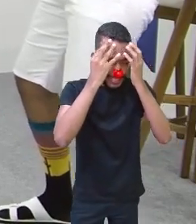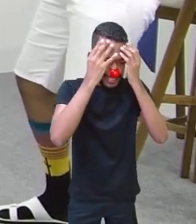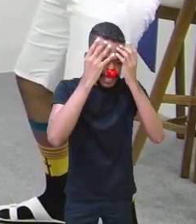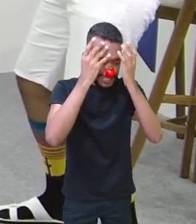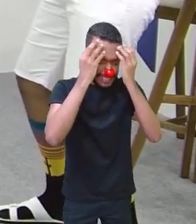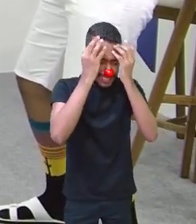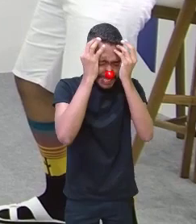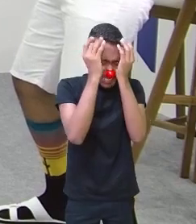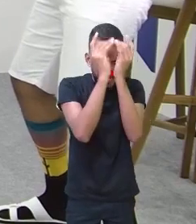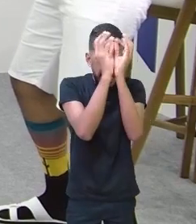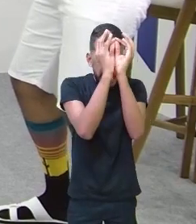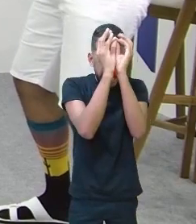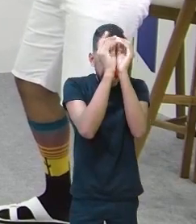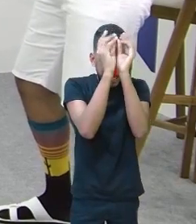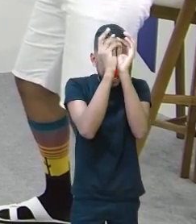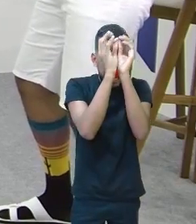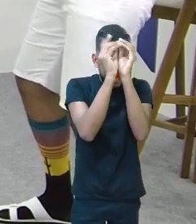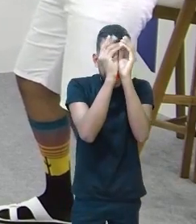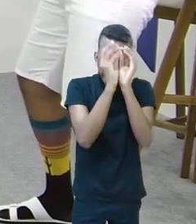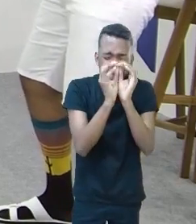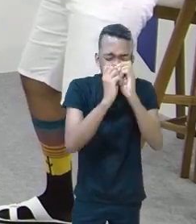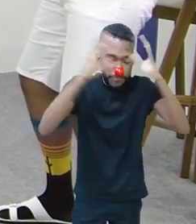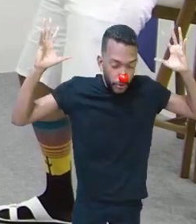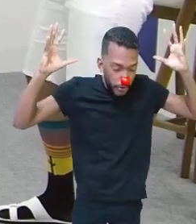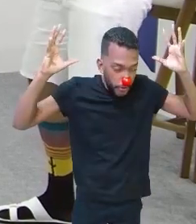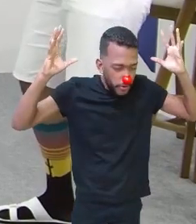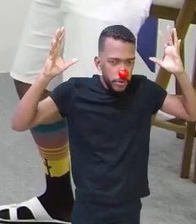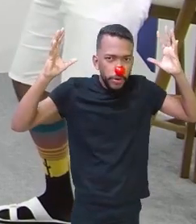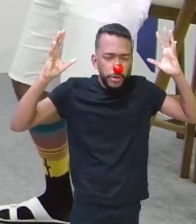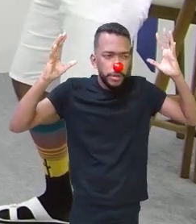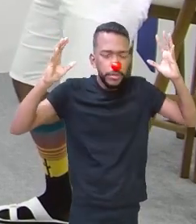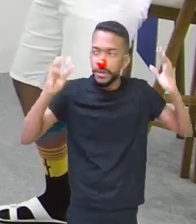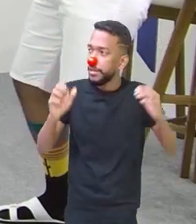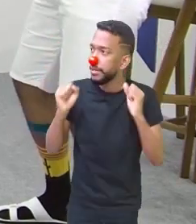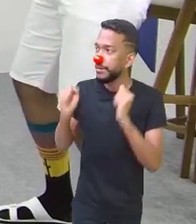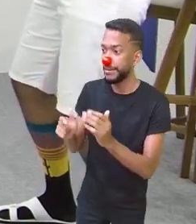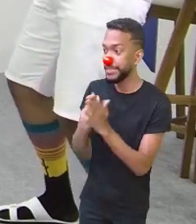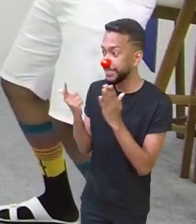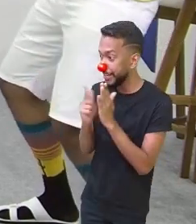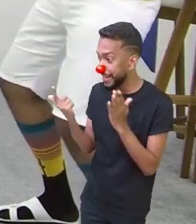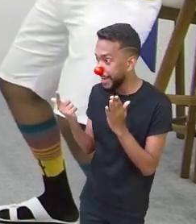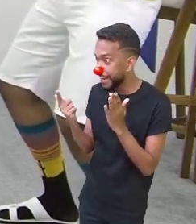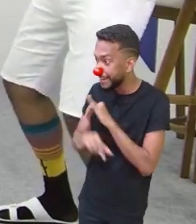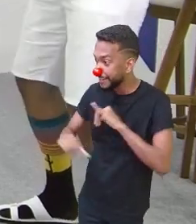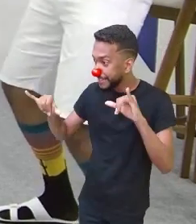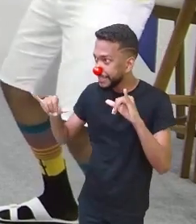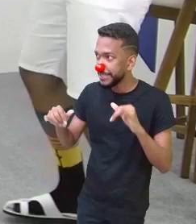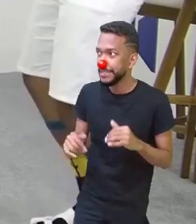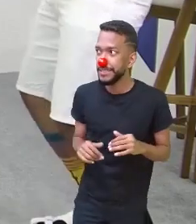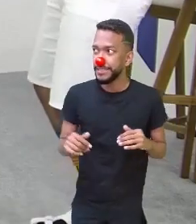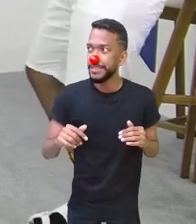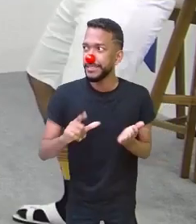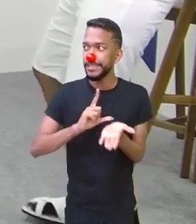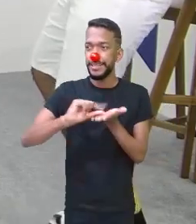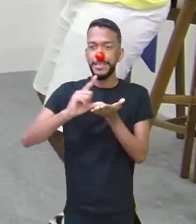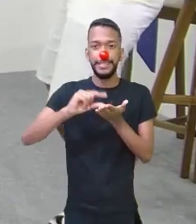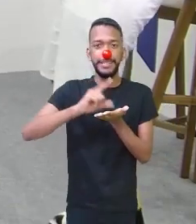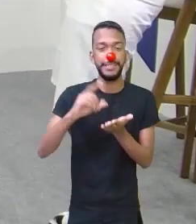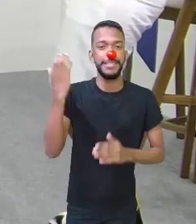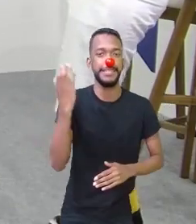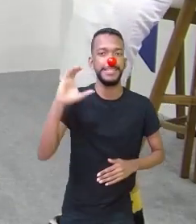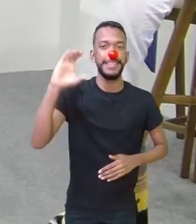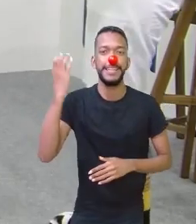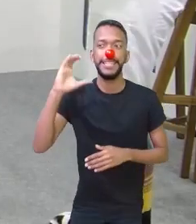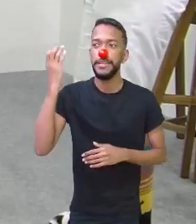Ai, que minha cabeça não aguenta! Não é uma bula! Notícia de jornal. Menino. Artigo Na científico.